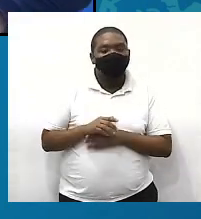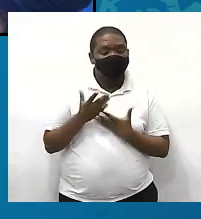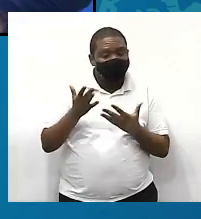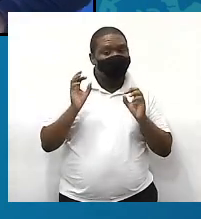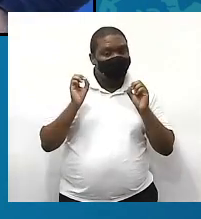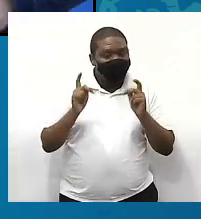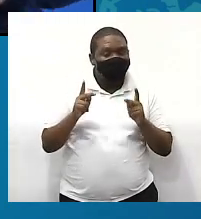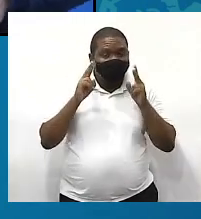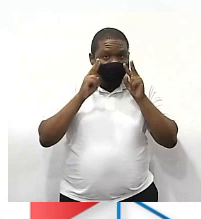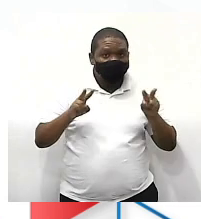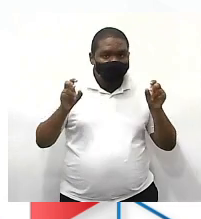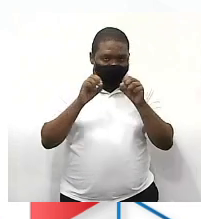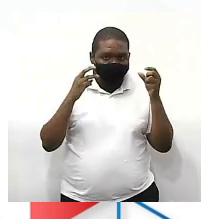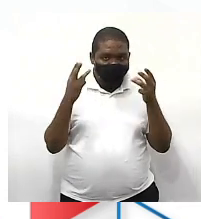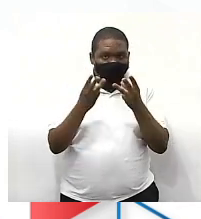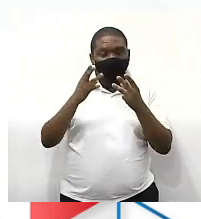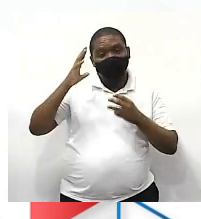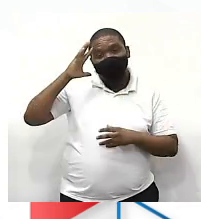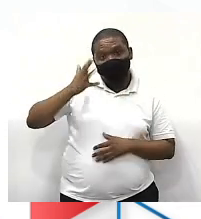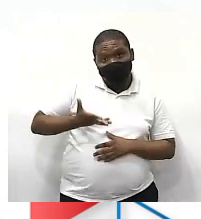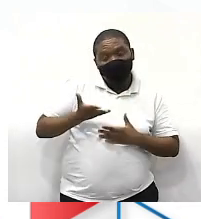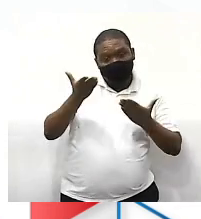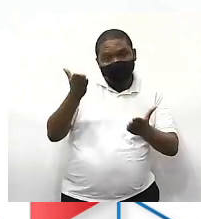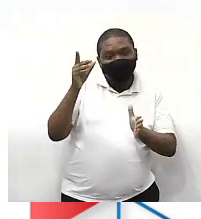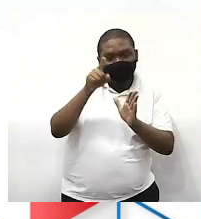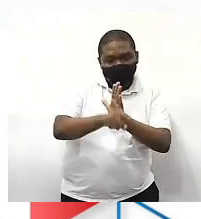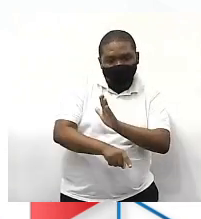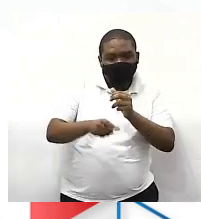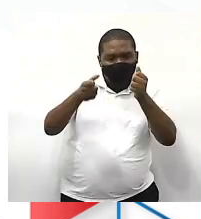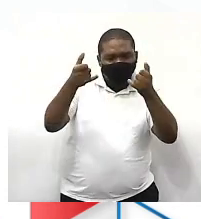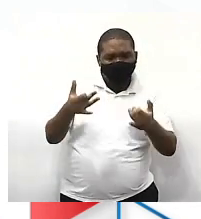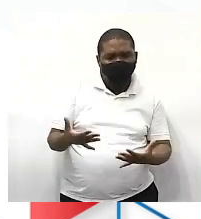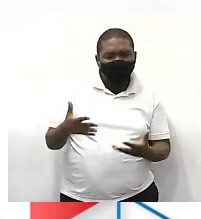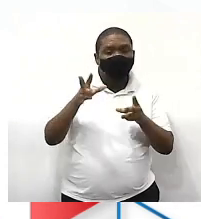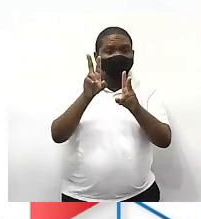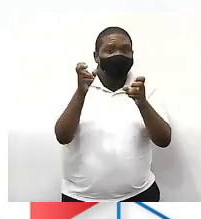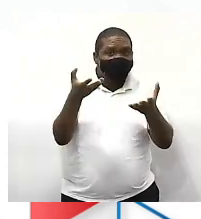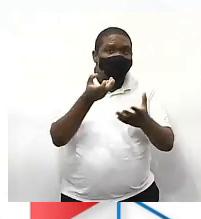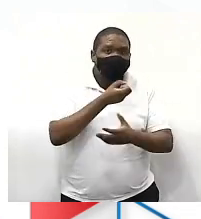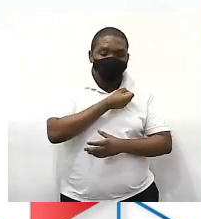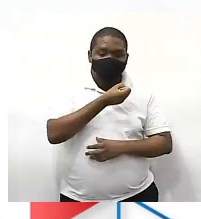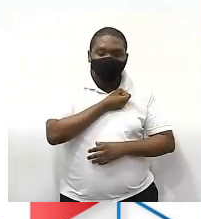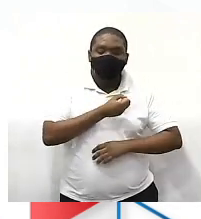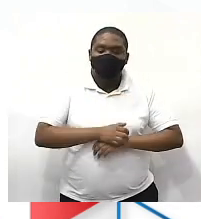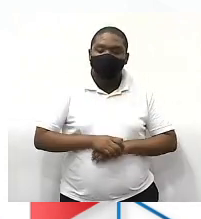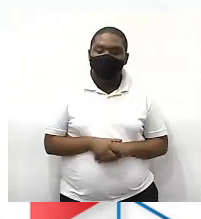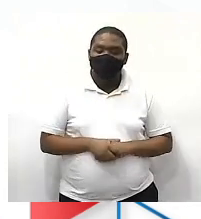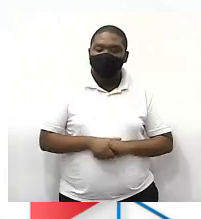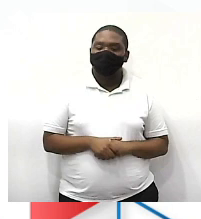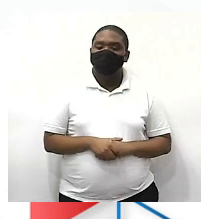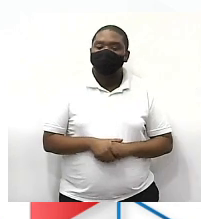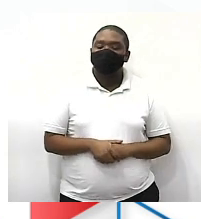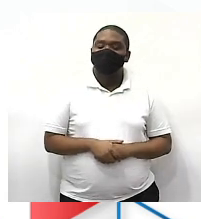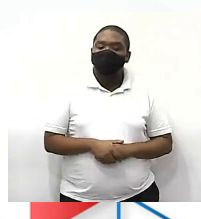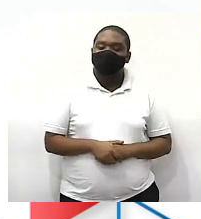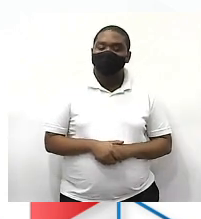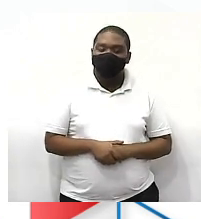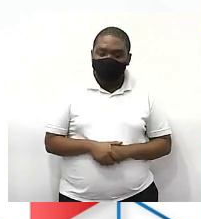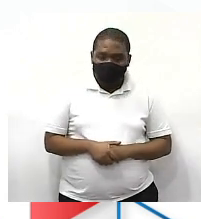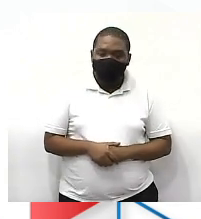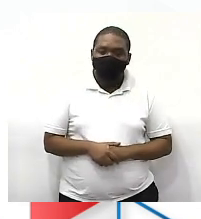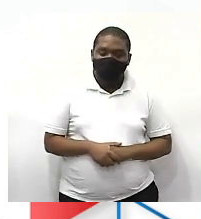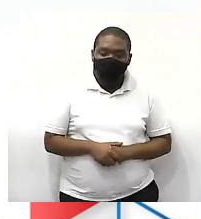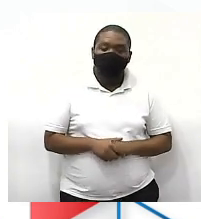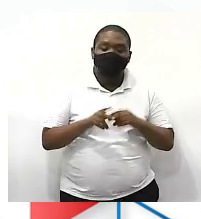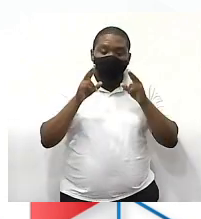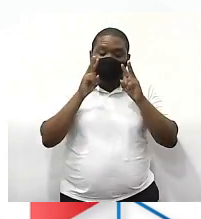nosso slide, resolver uma questão que fala sobre retas numéricas. Valeu, Jonathan, vamos estar junto. Observa aí a reta